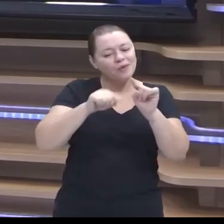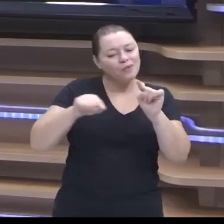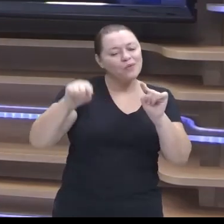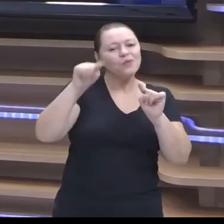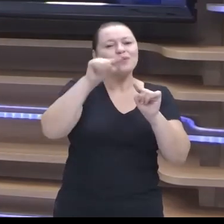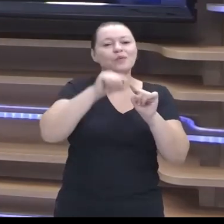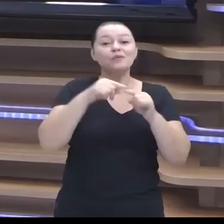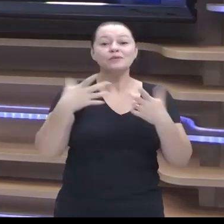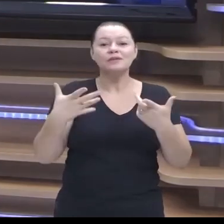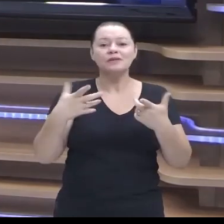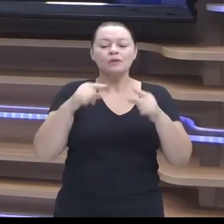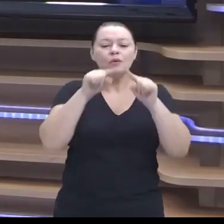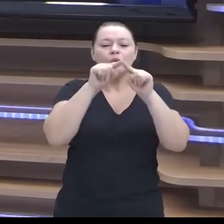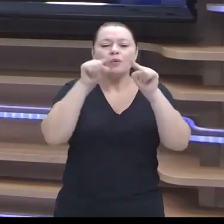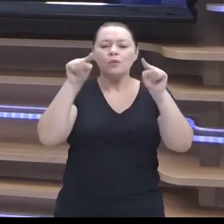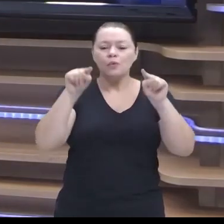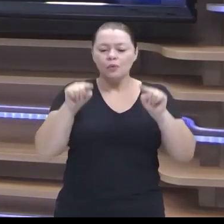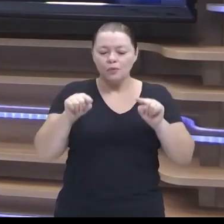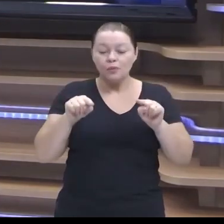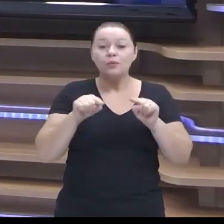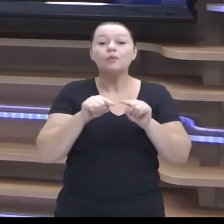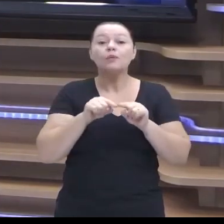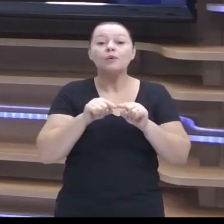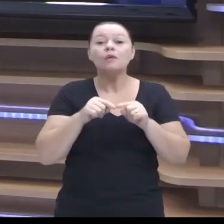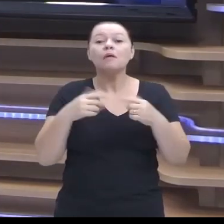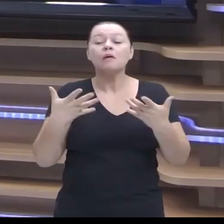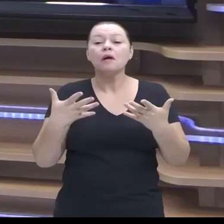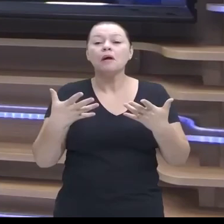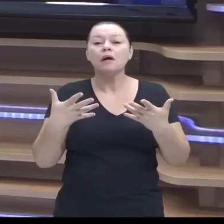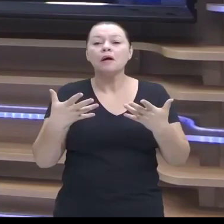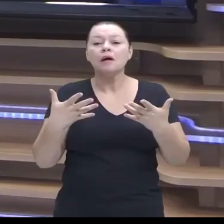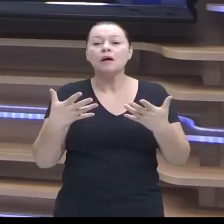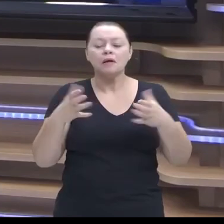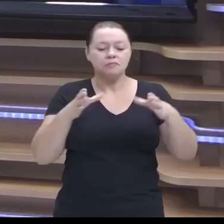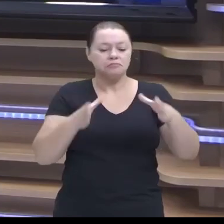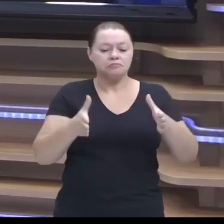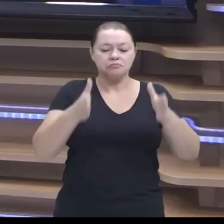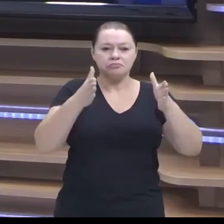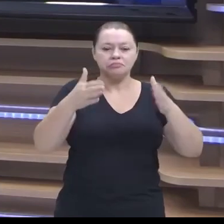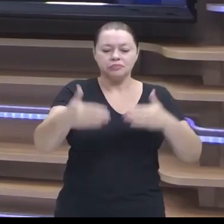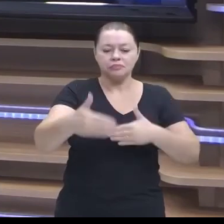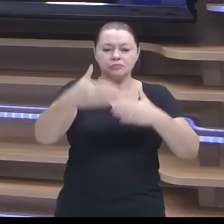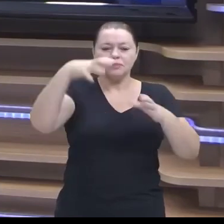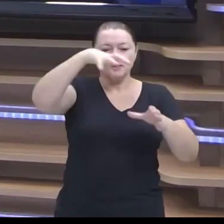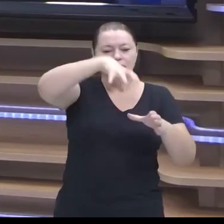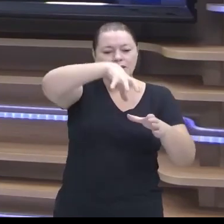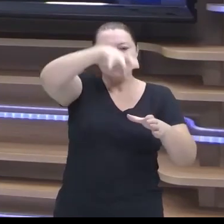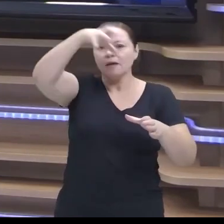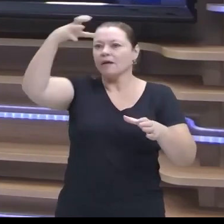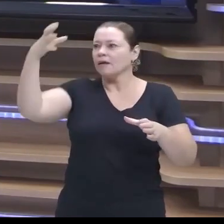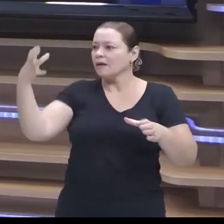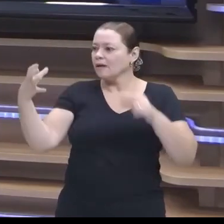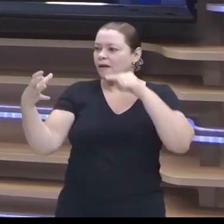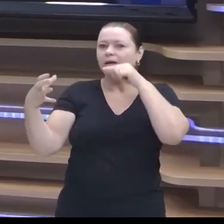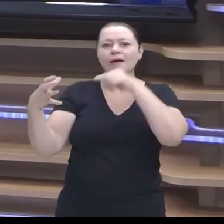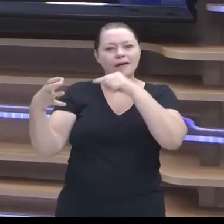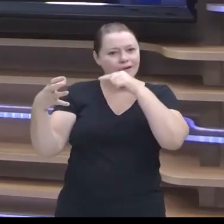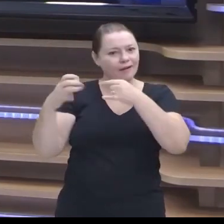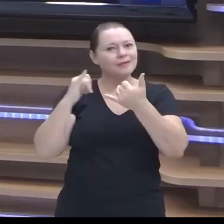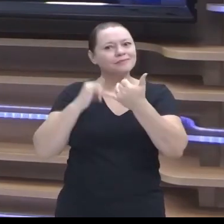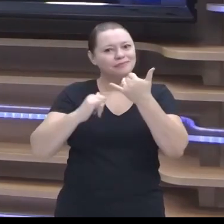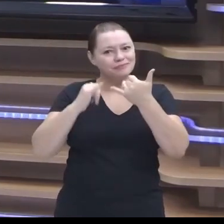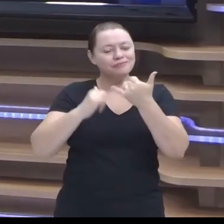O quadrado. Quadrado, a tampa de uma caixinha de presente. Pode ser ou um